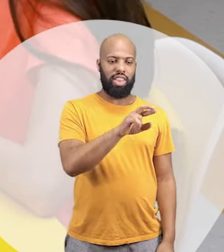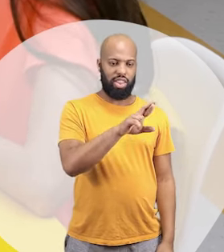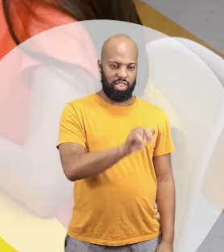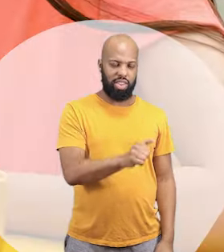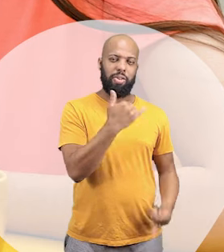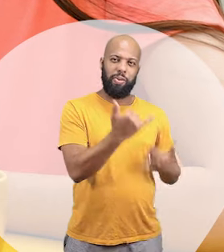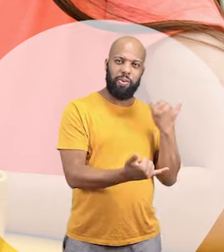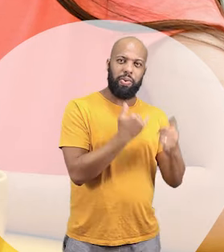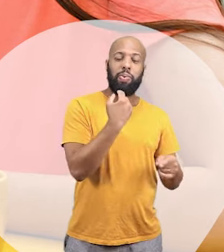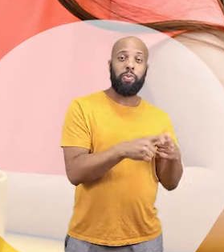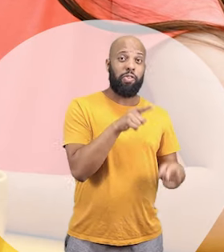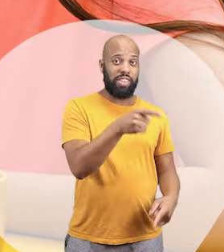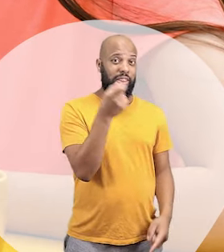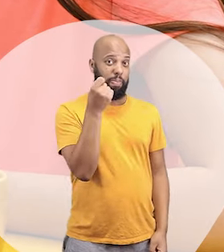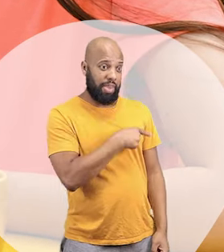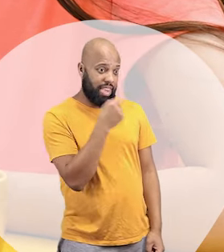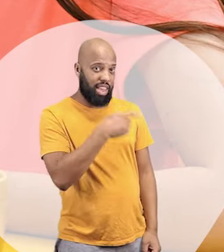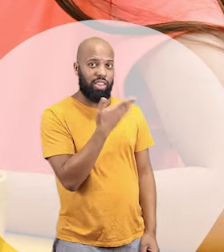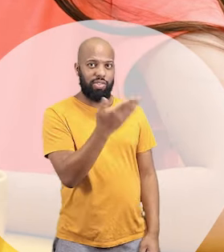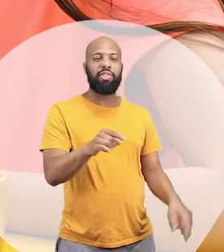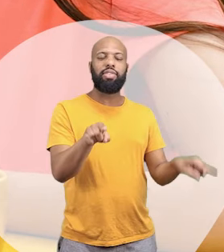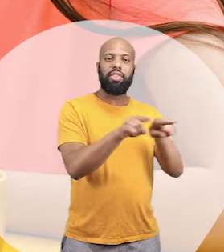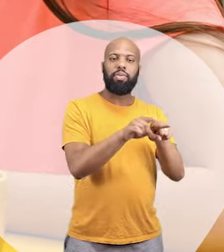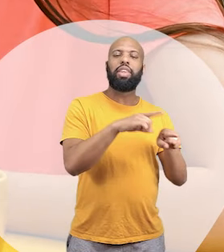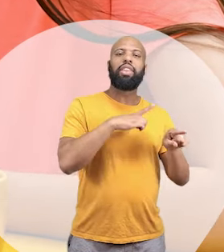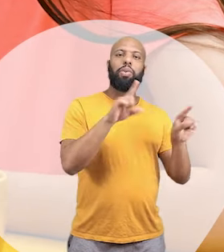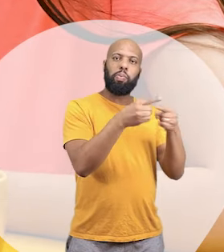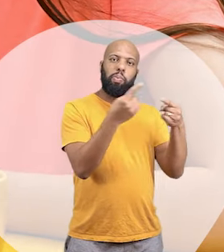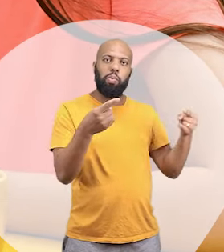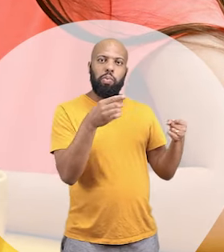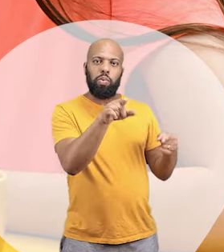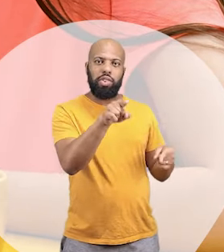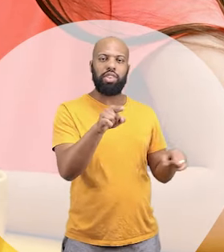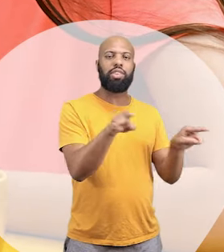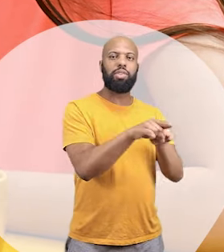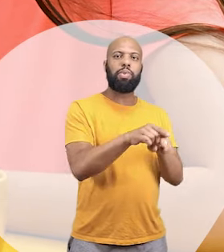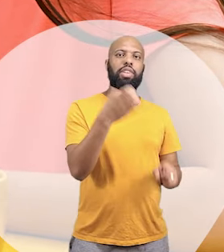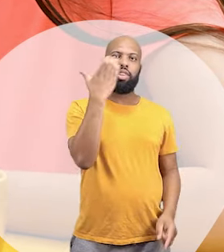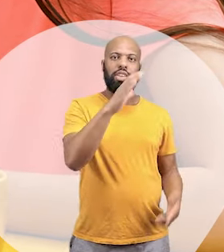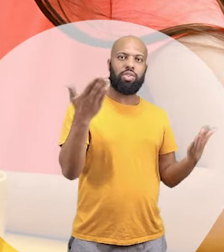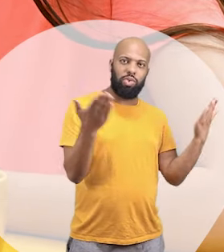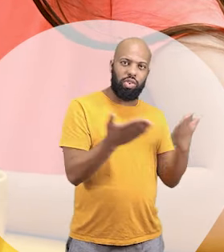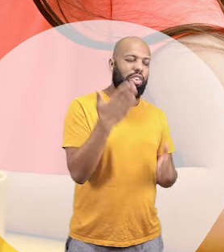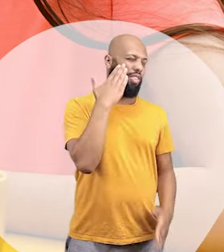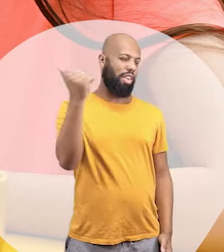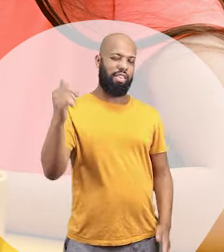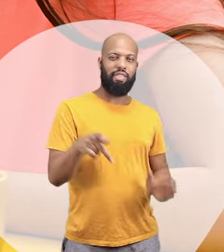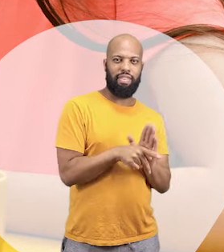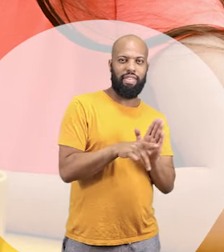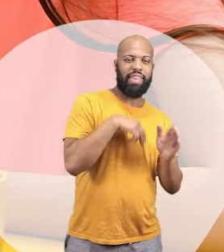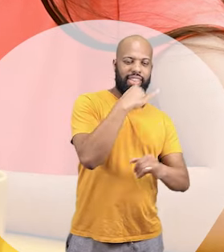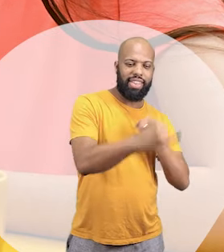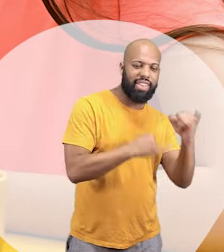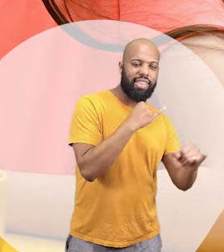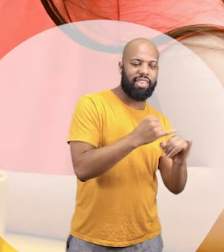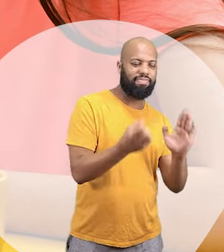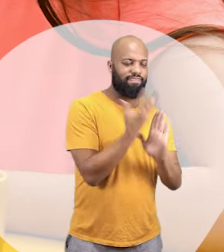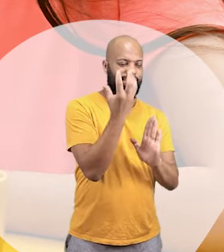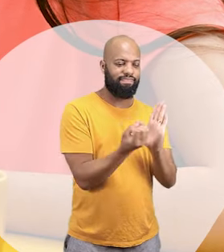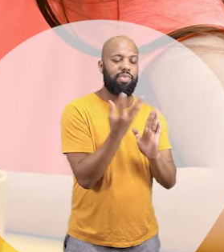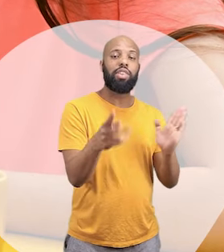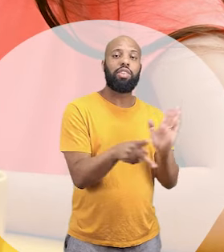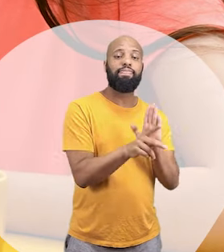assim ah e você faz piada com isso né na música que você lançou por esses dias assim ai o garoto que ficou na internet né